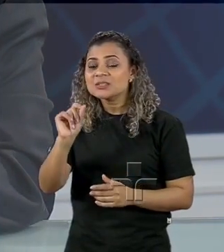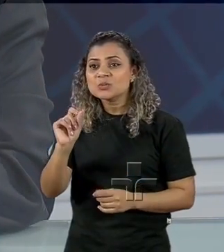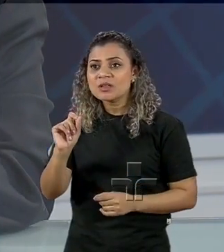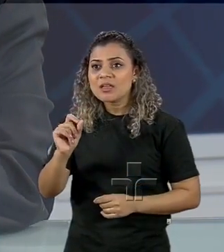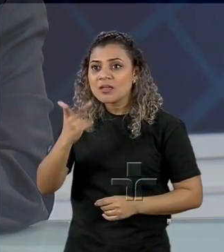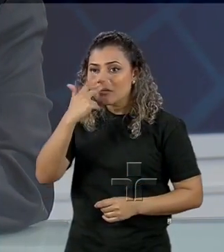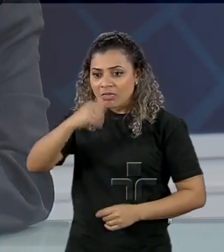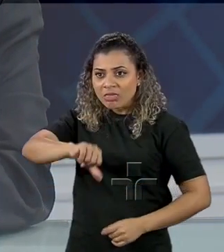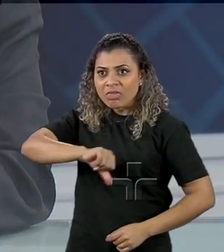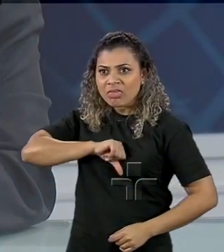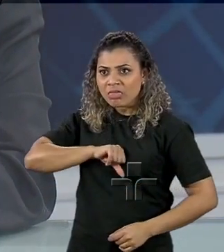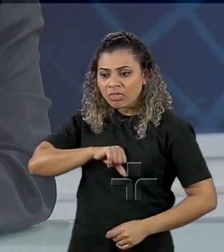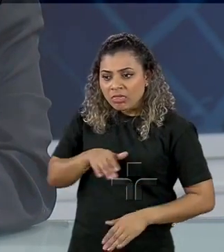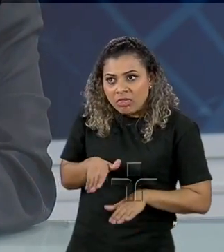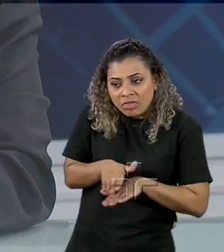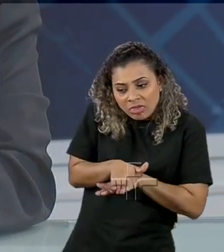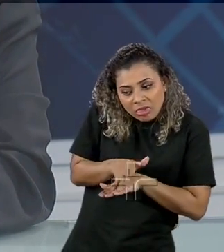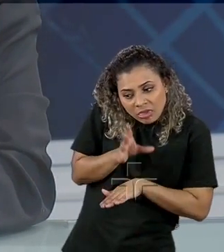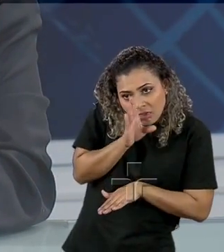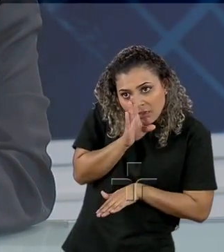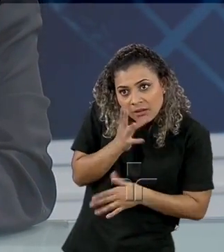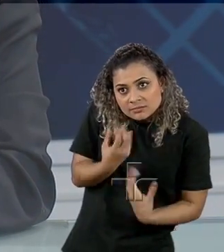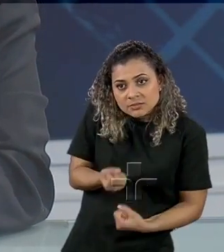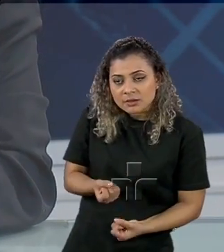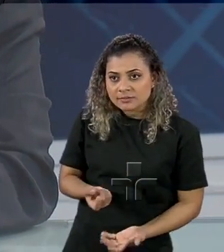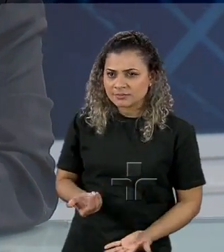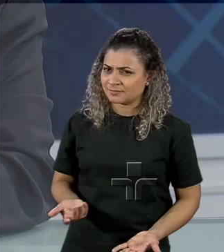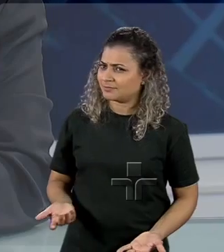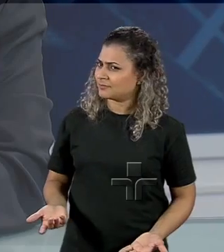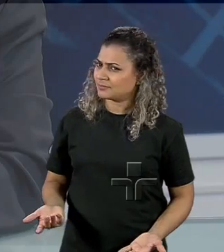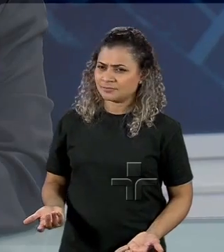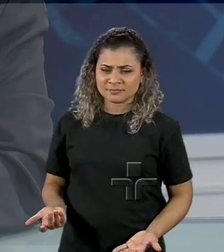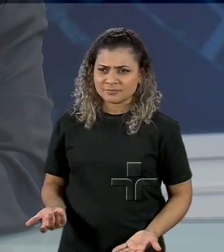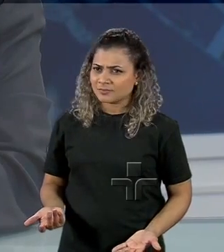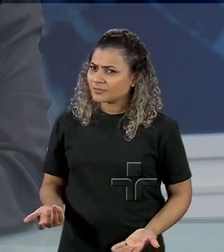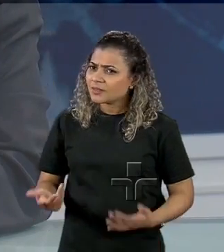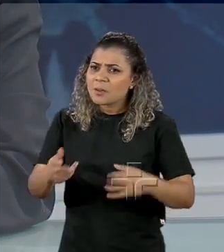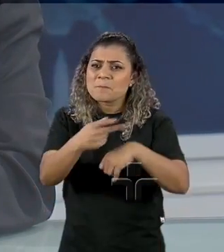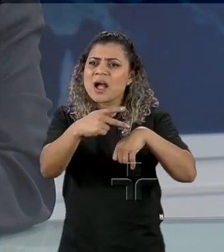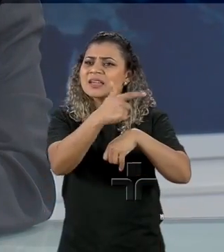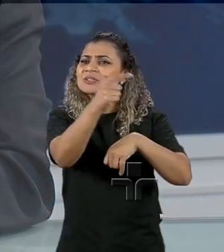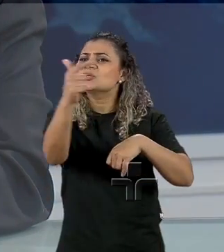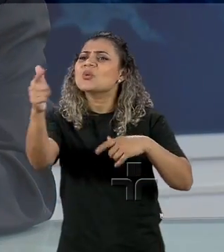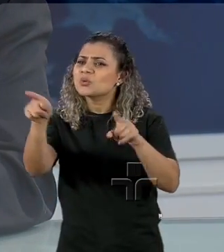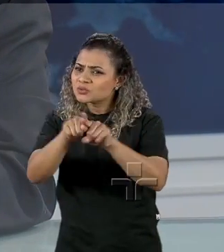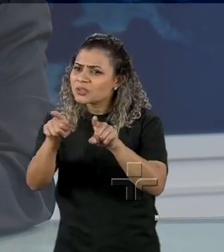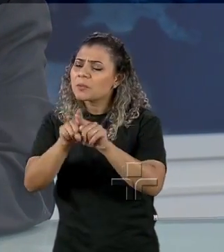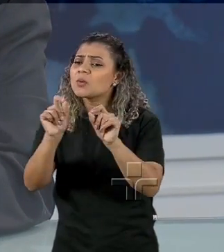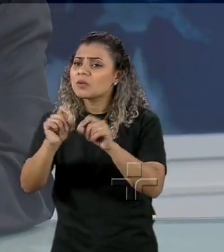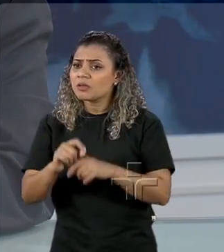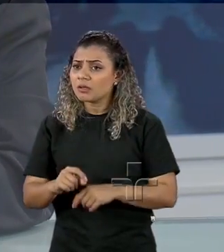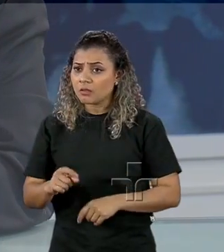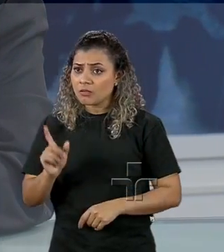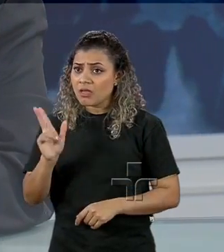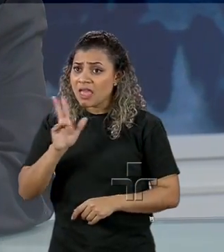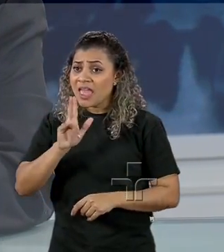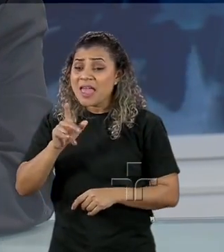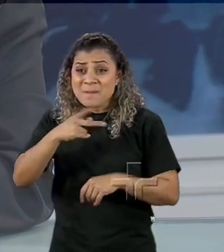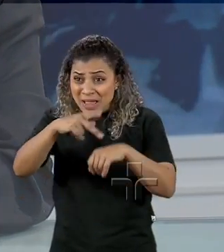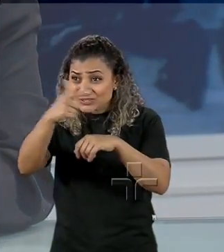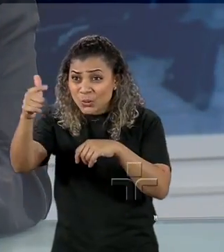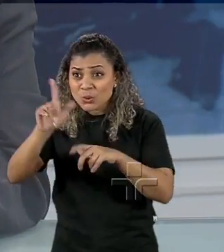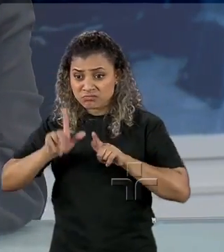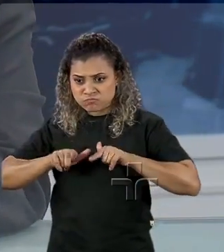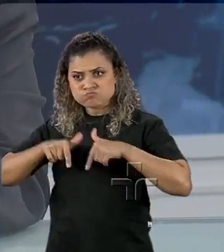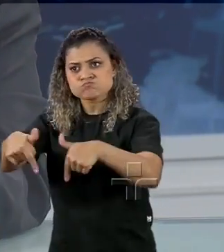à situação. Outras sociedades, eu diria, não só aquela aqui no Brasil, mas também a sociedade norte-americana, ela reagiria. Às vezes, quando